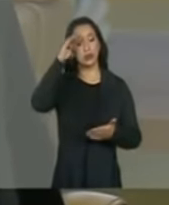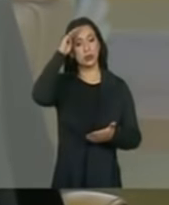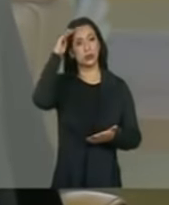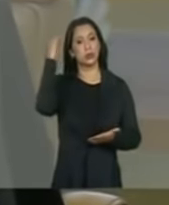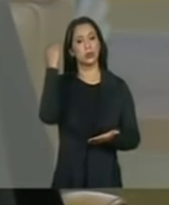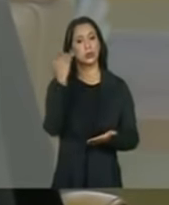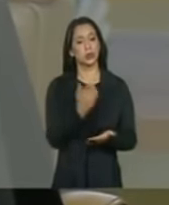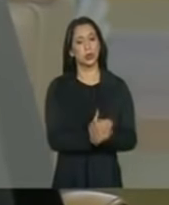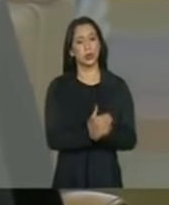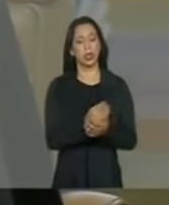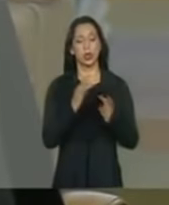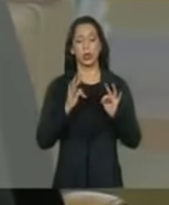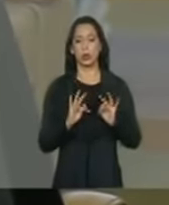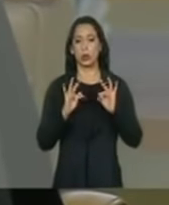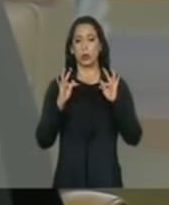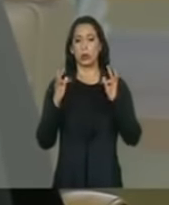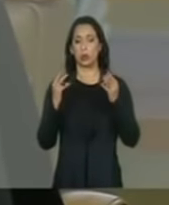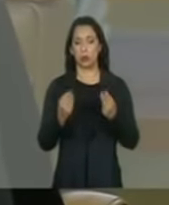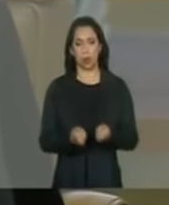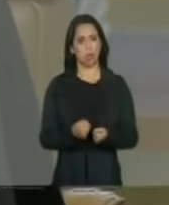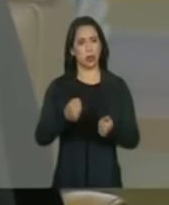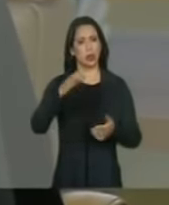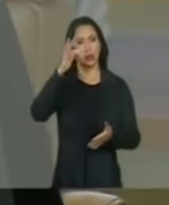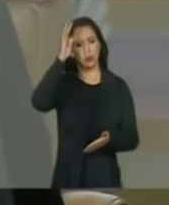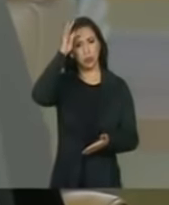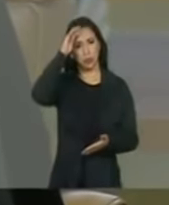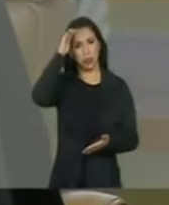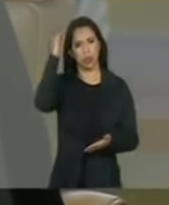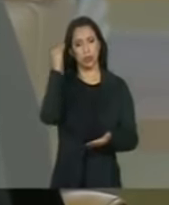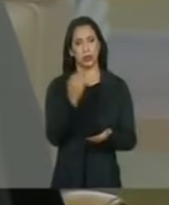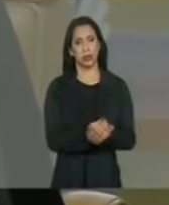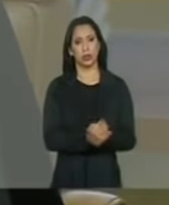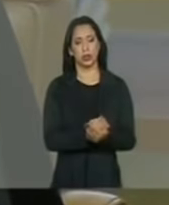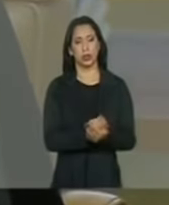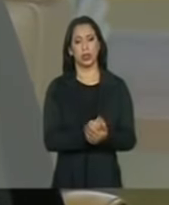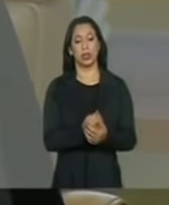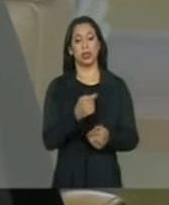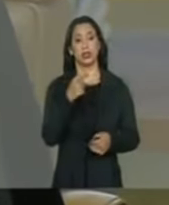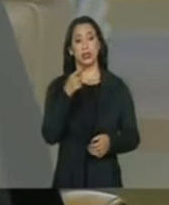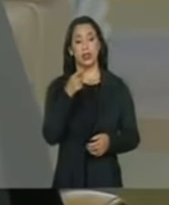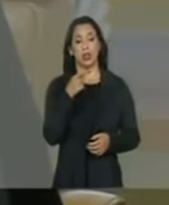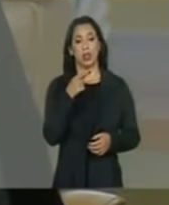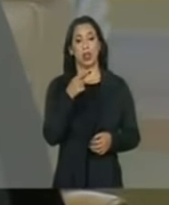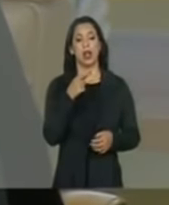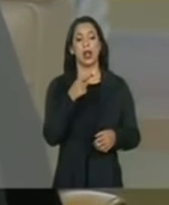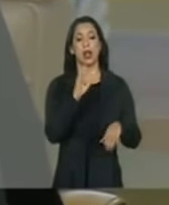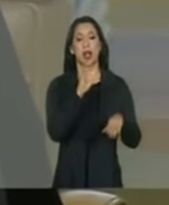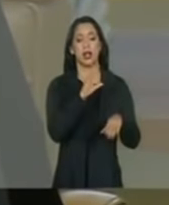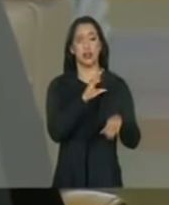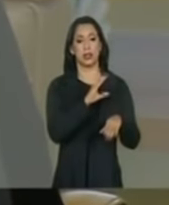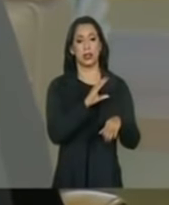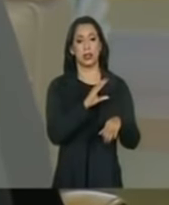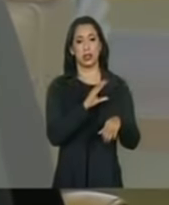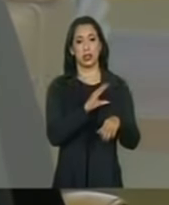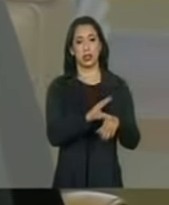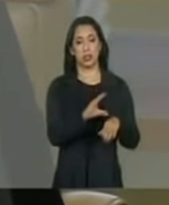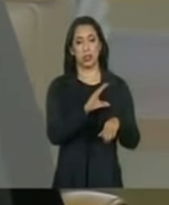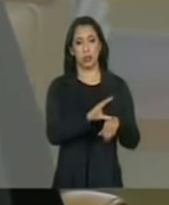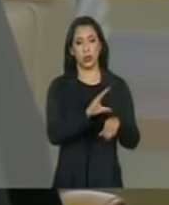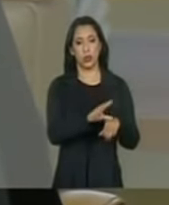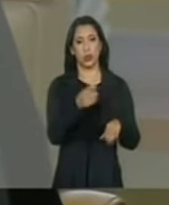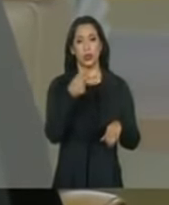rigidamente sujeitos aos estritos condicionamentos que a